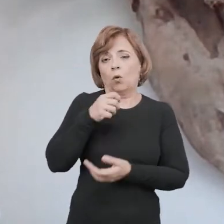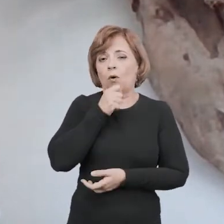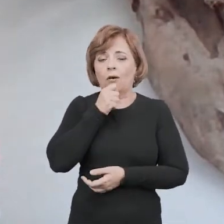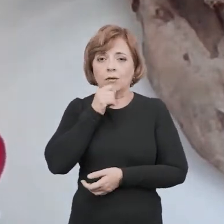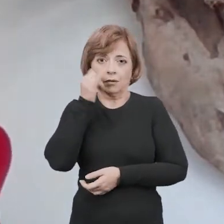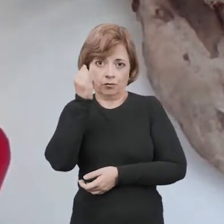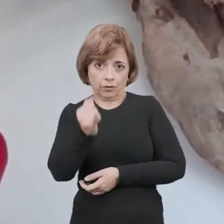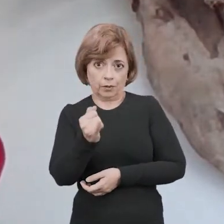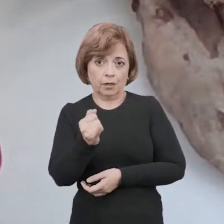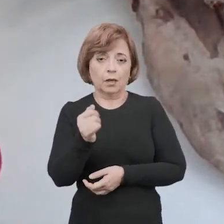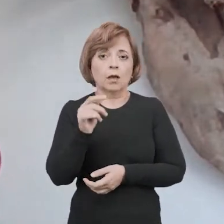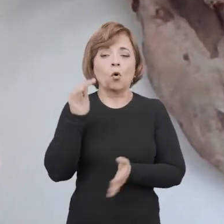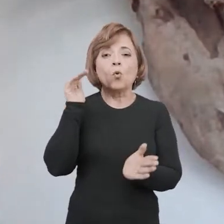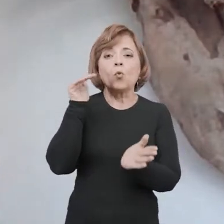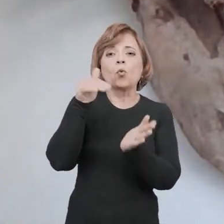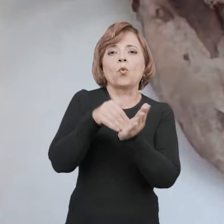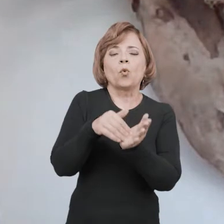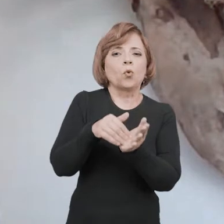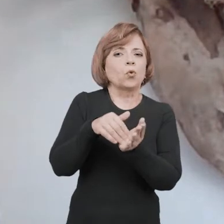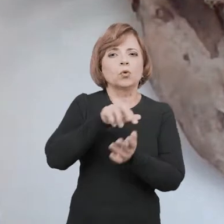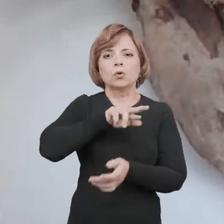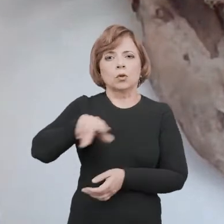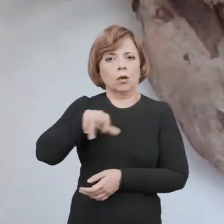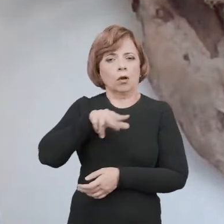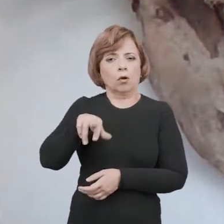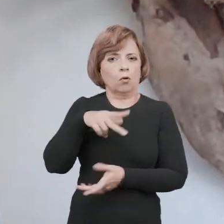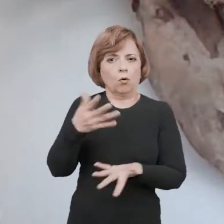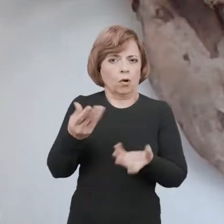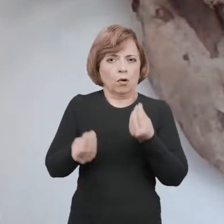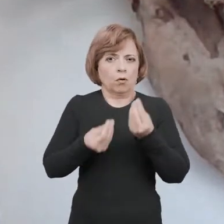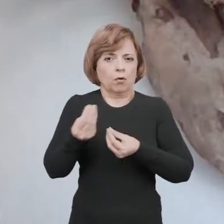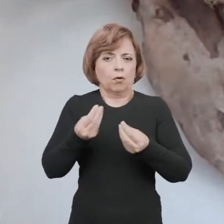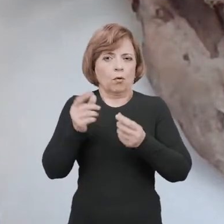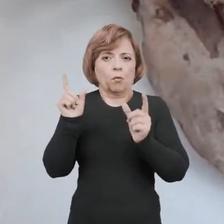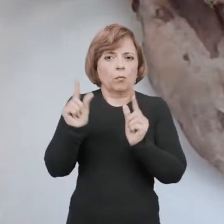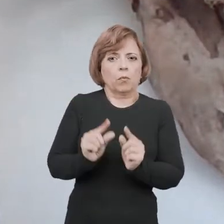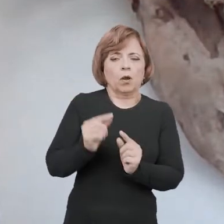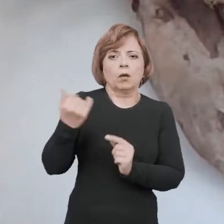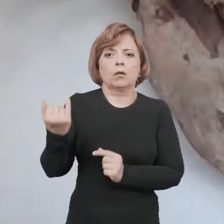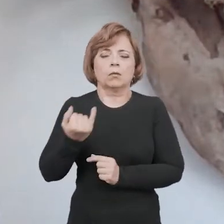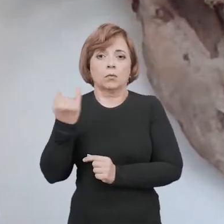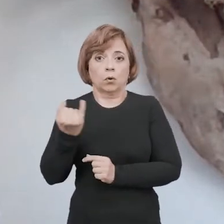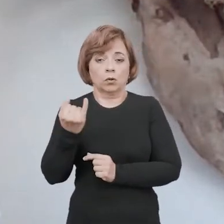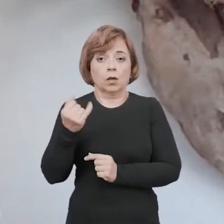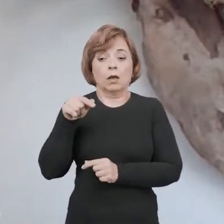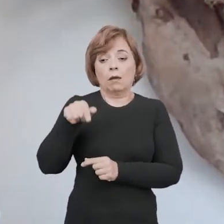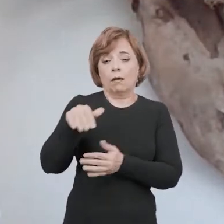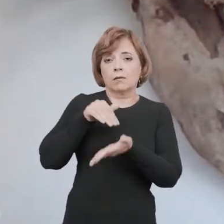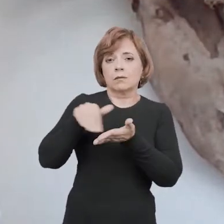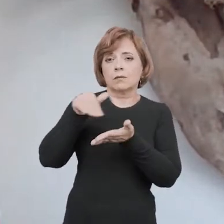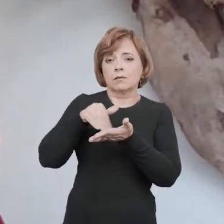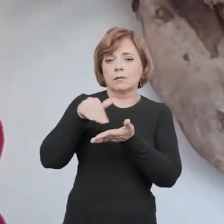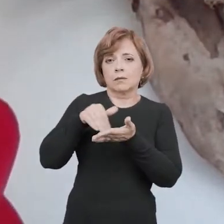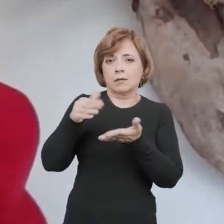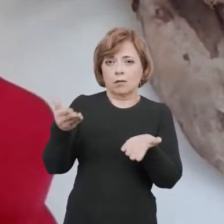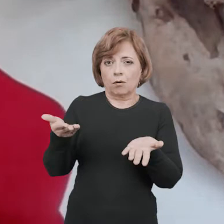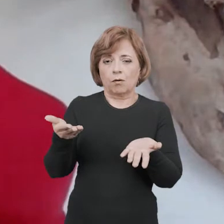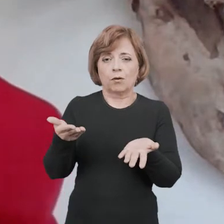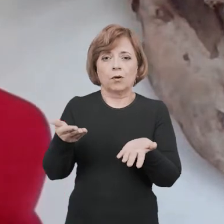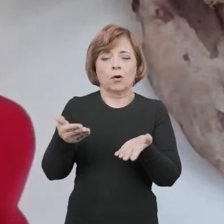referi, mas por ser o último, ele não é de forma nenhuma o menos importante. Esse escritório de